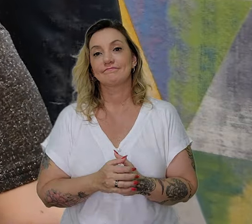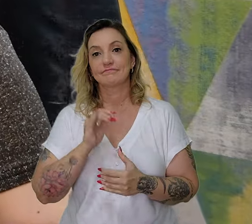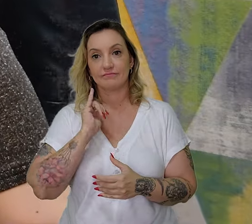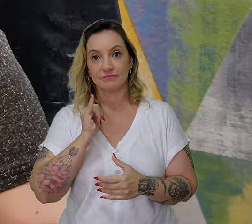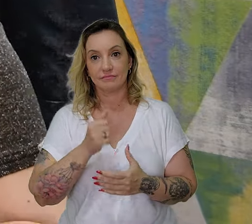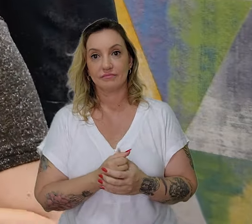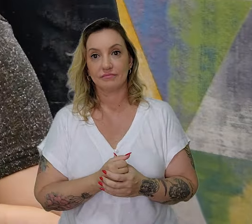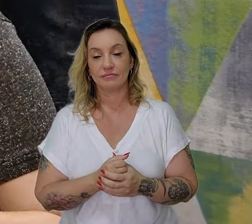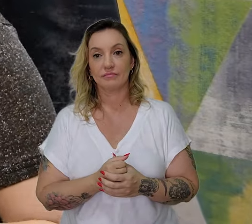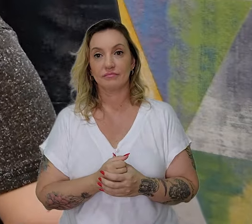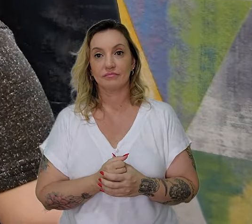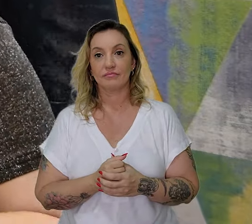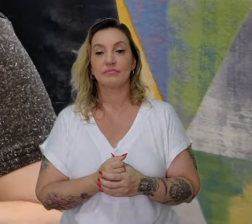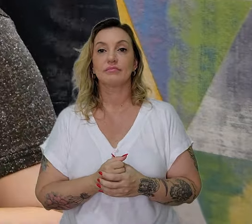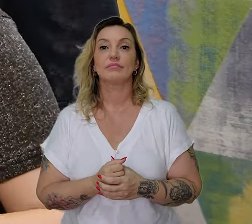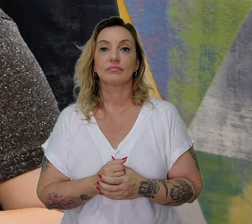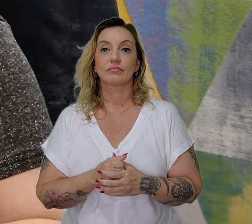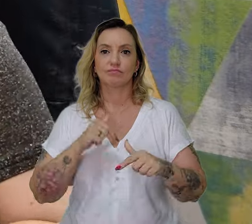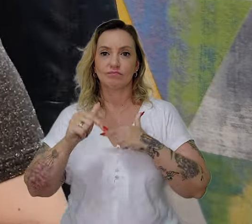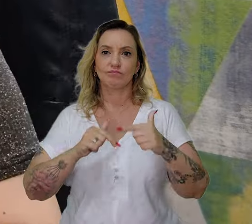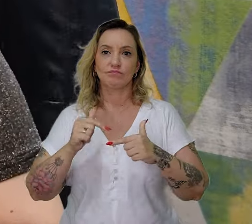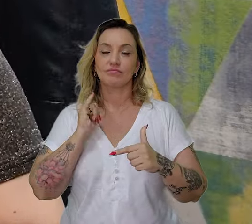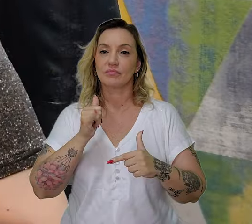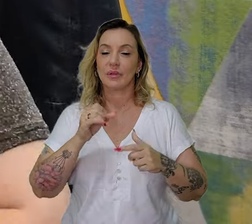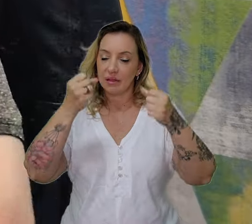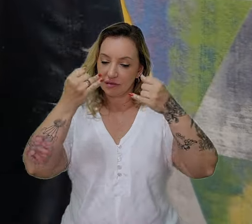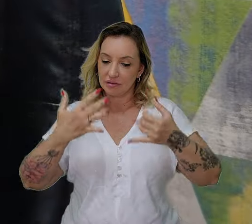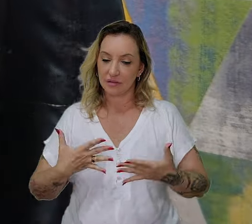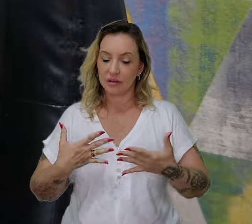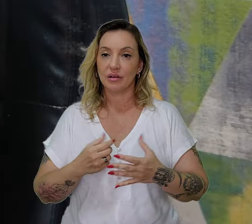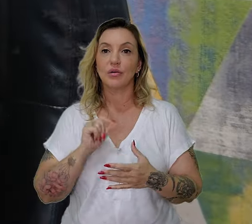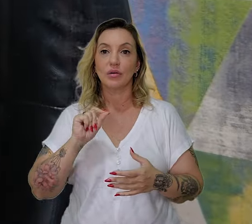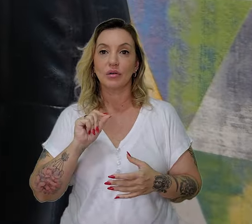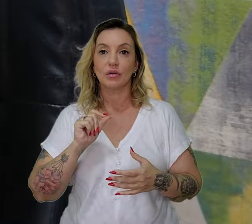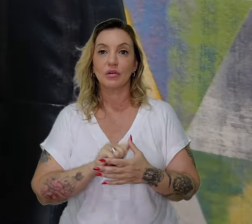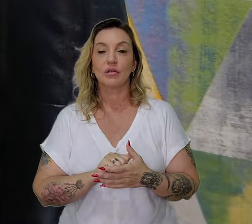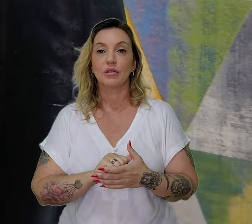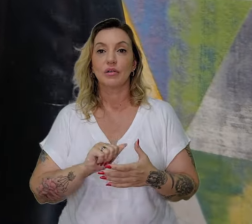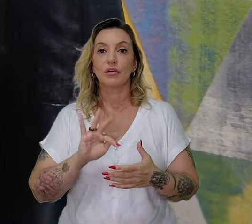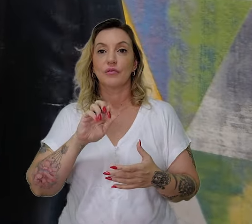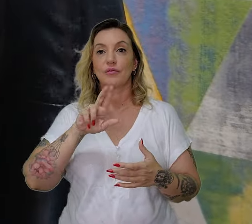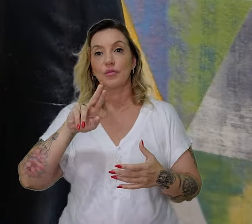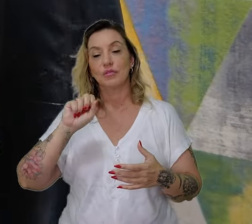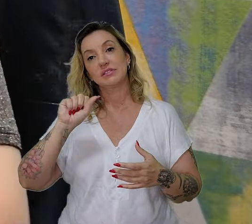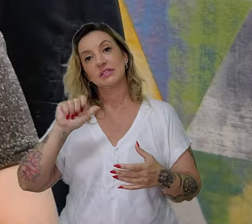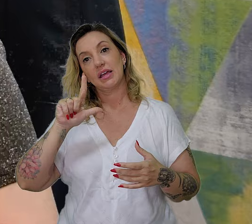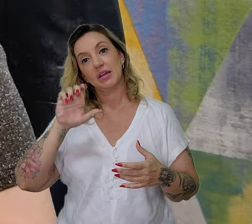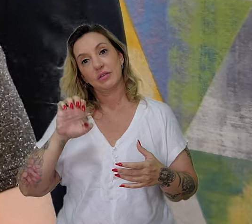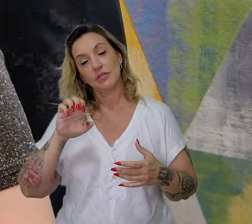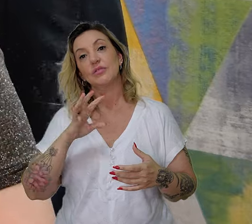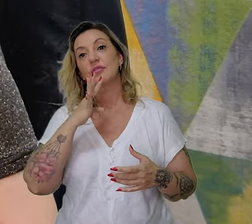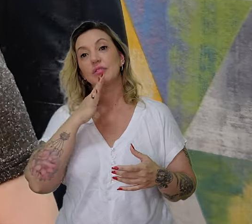é da fil né se centou bastante explica o que é a fio que eu conheci